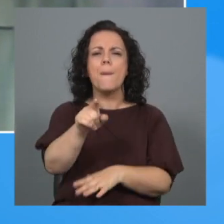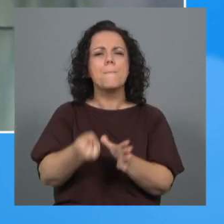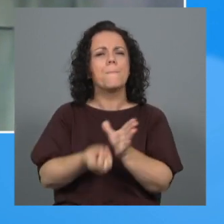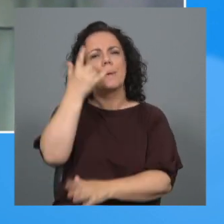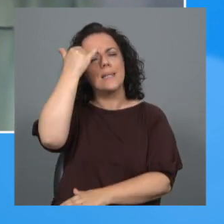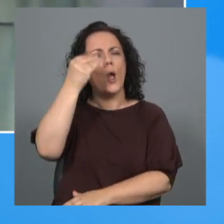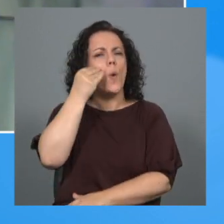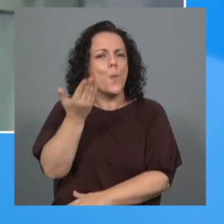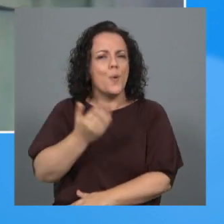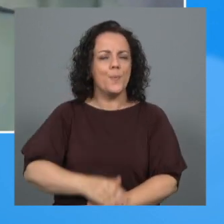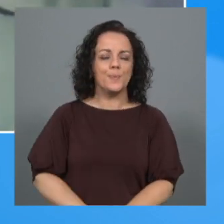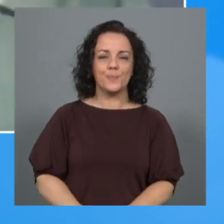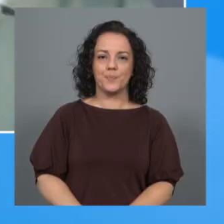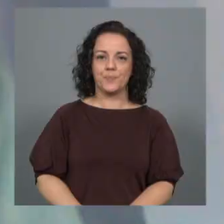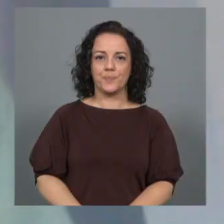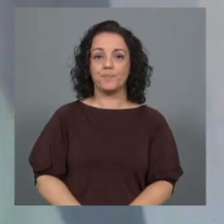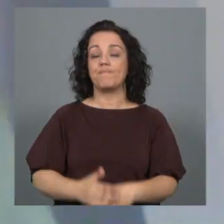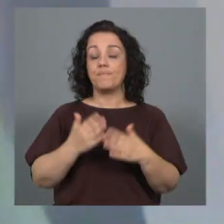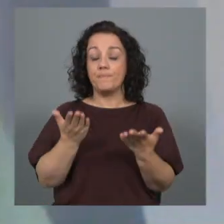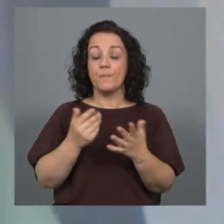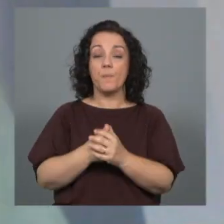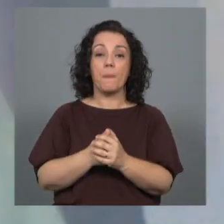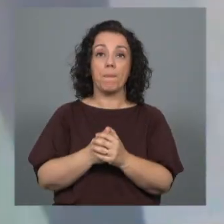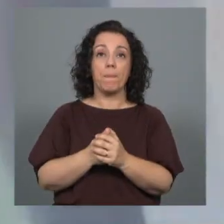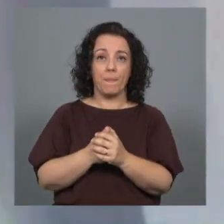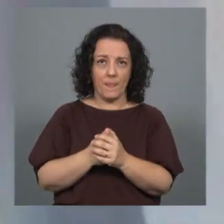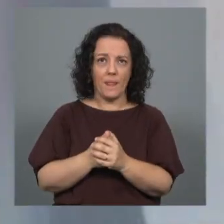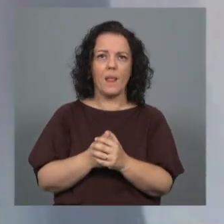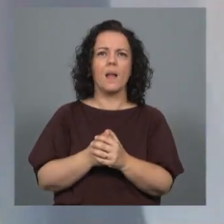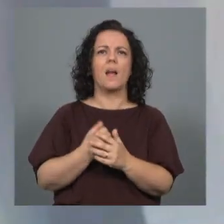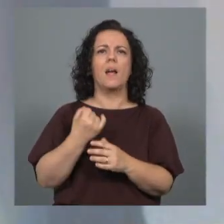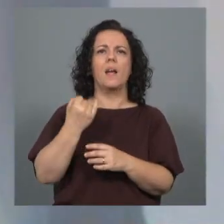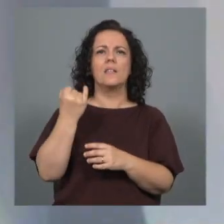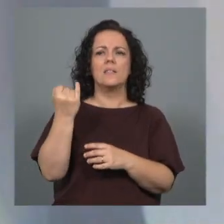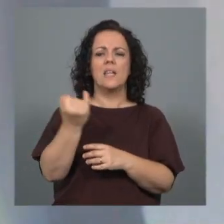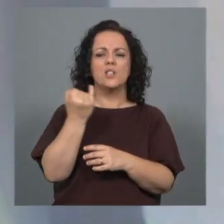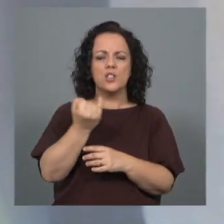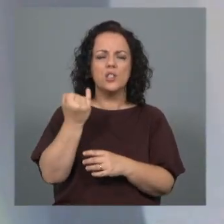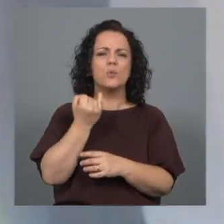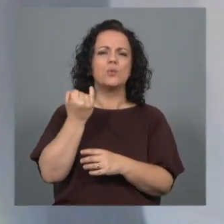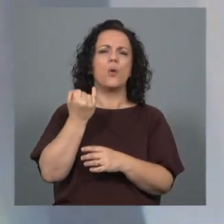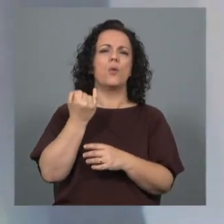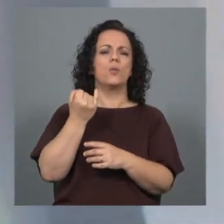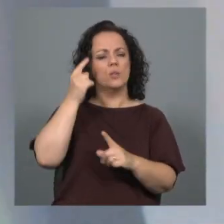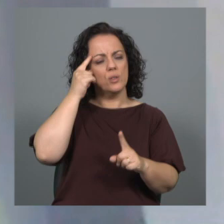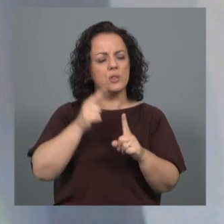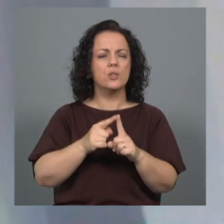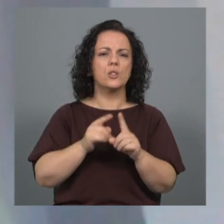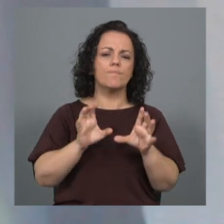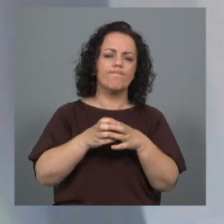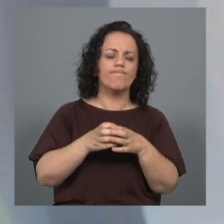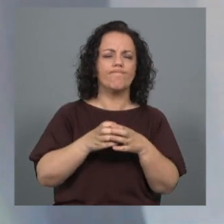ideia? Olha, as diversas organizações missionárias ao longo dos anos sempre procuraram dar